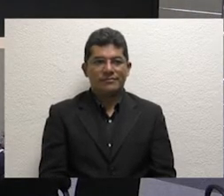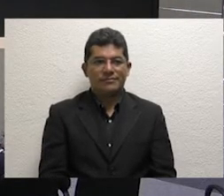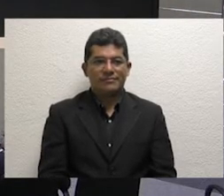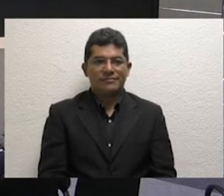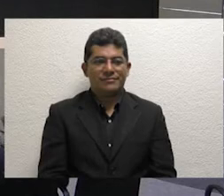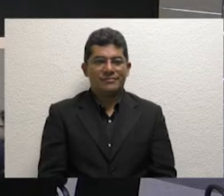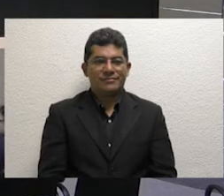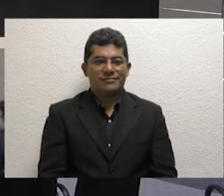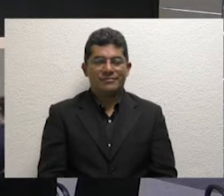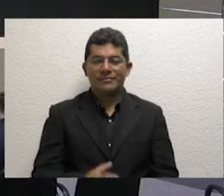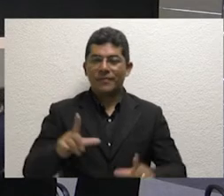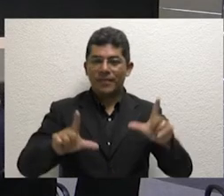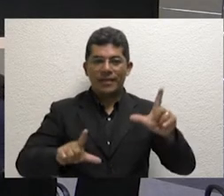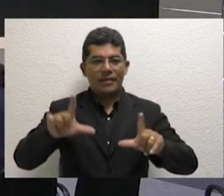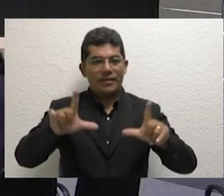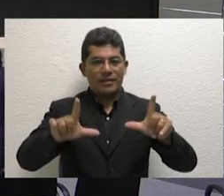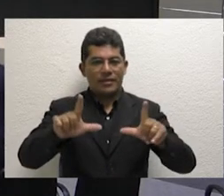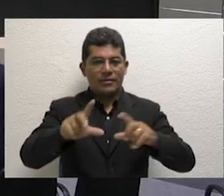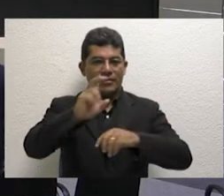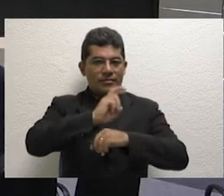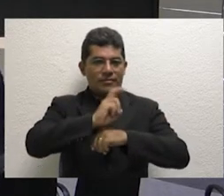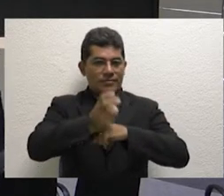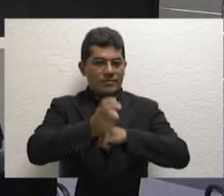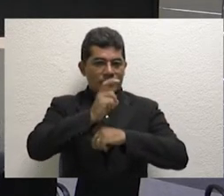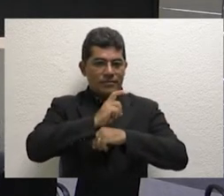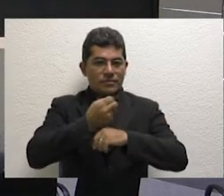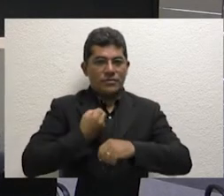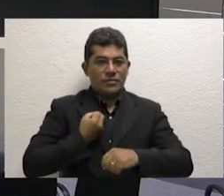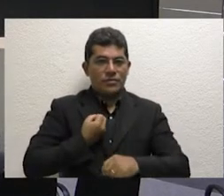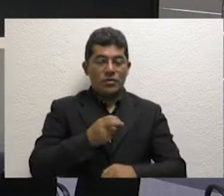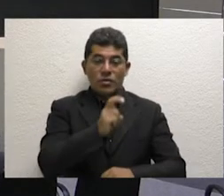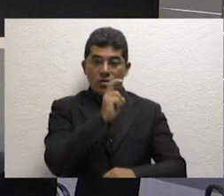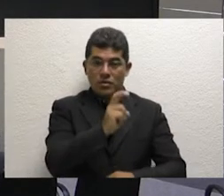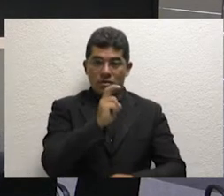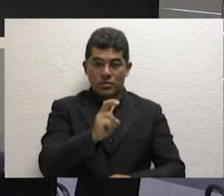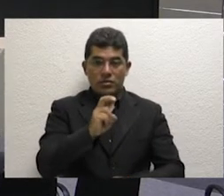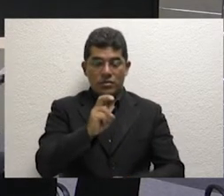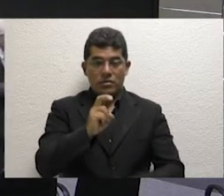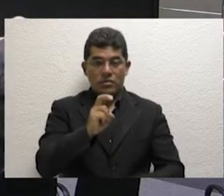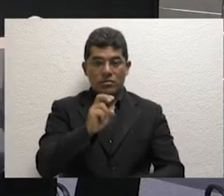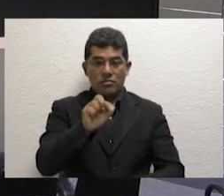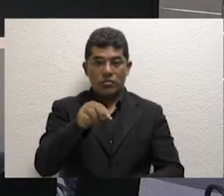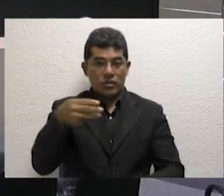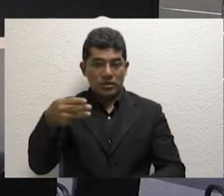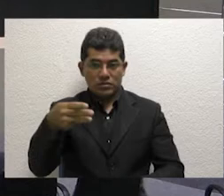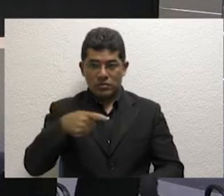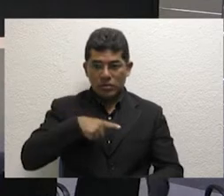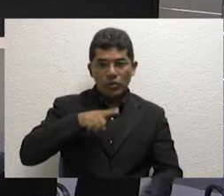Viver Assembleia, canal 5 de 5.3. Se houver um outro orador.